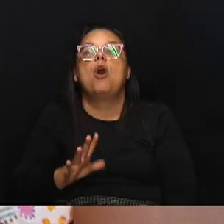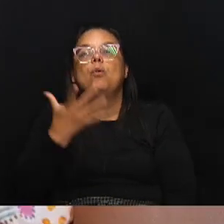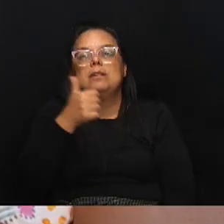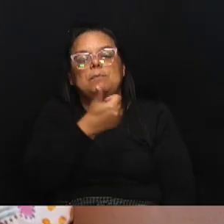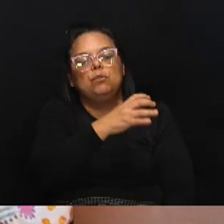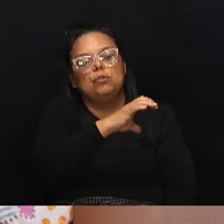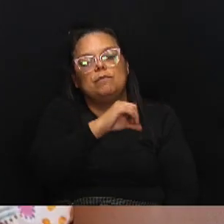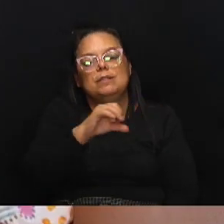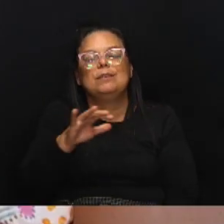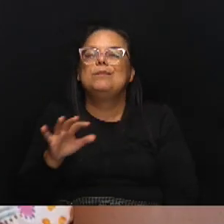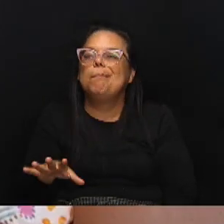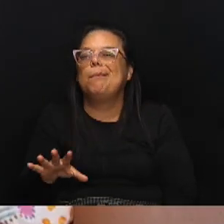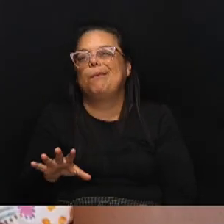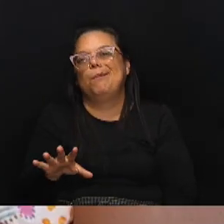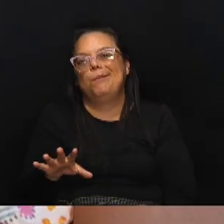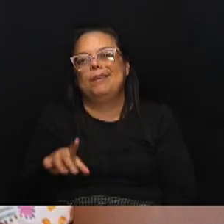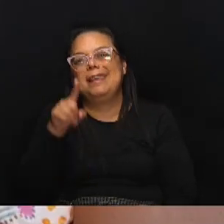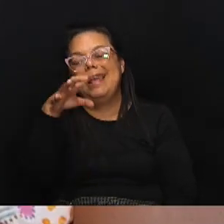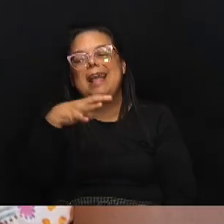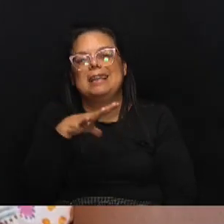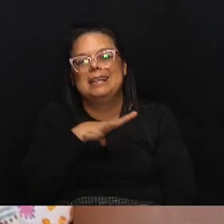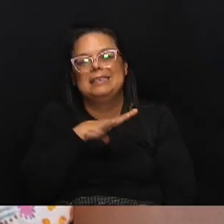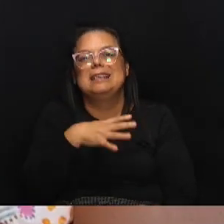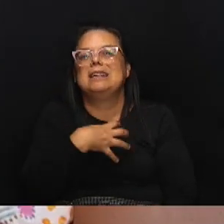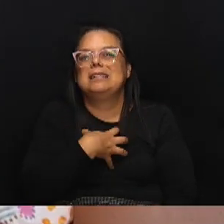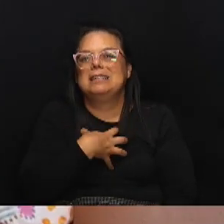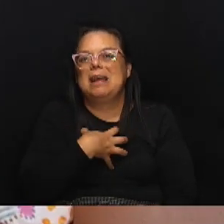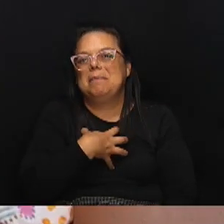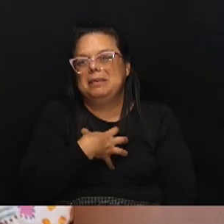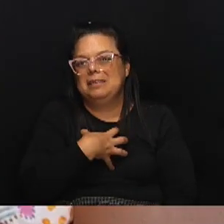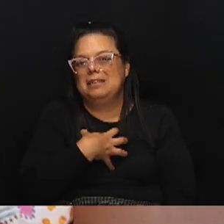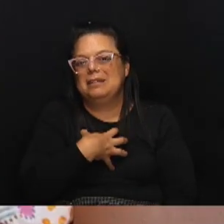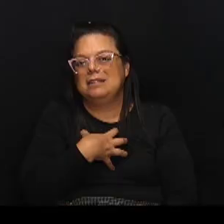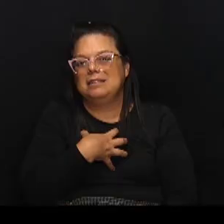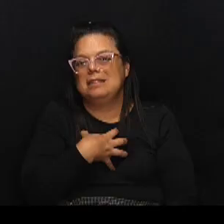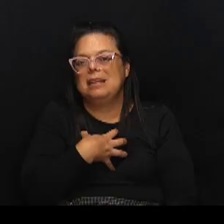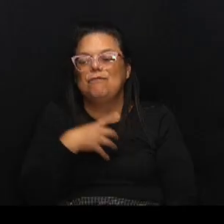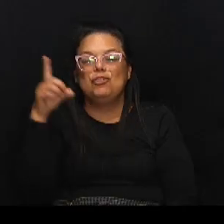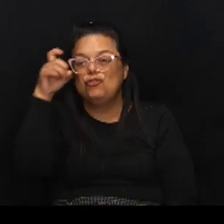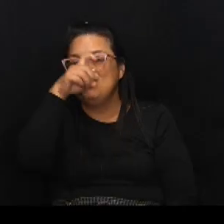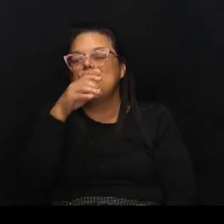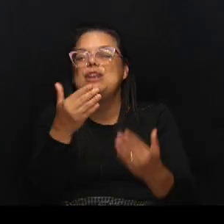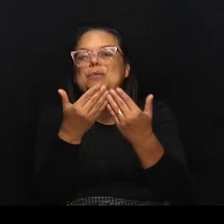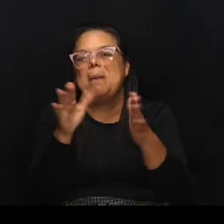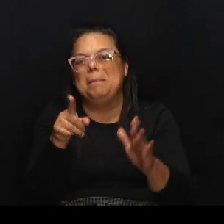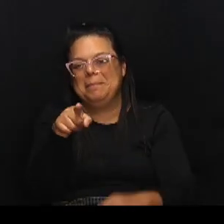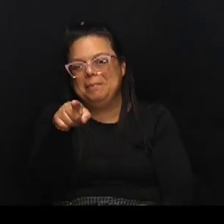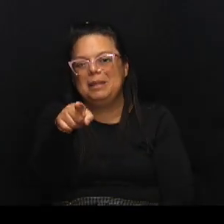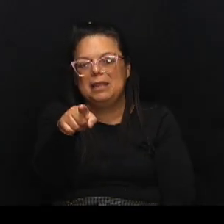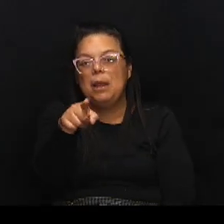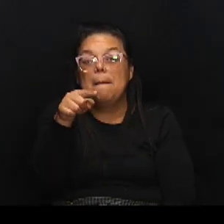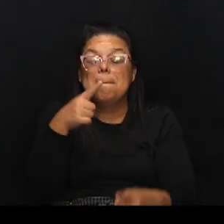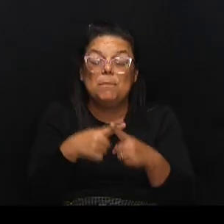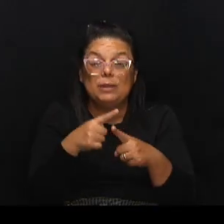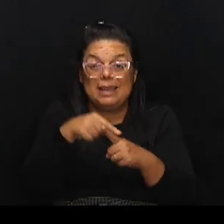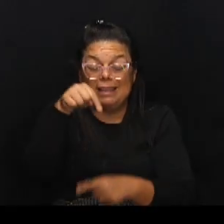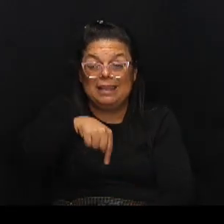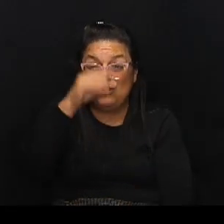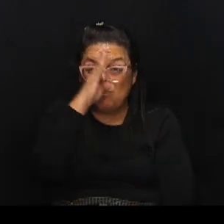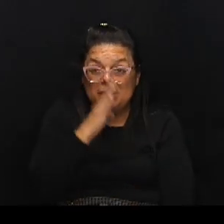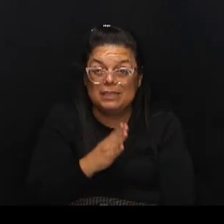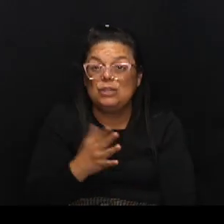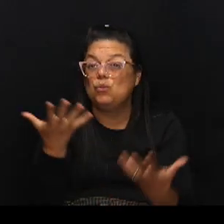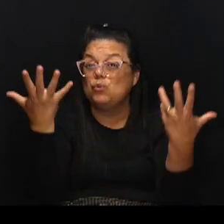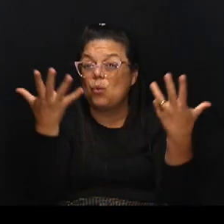de Desterro, da Bahia. Ele foi muito difícil abrir esse convento, exatamente porque aqui no Brasil eles não queriam que as